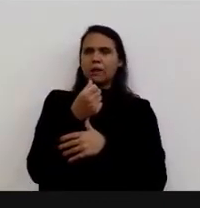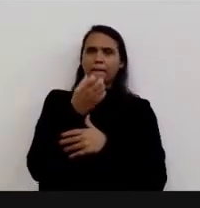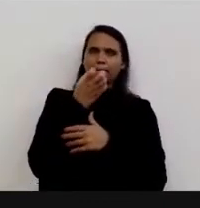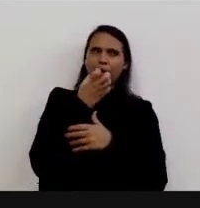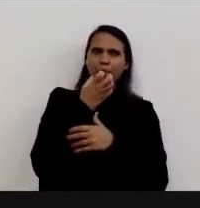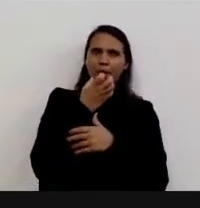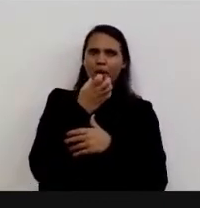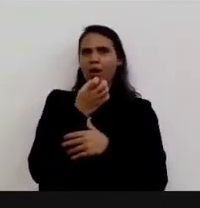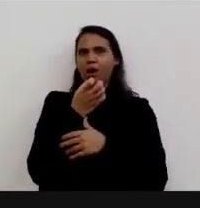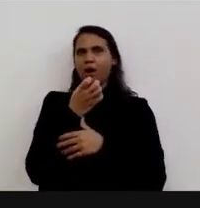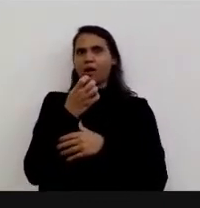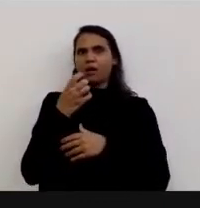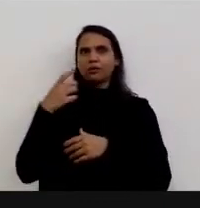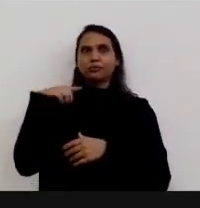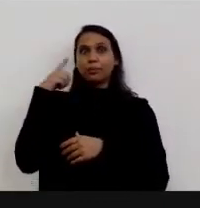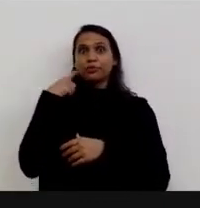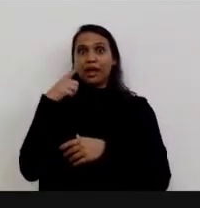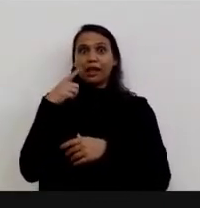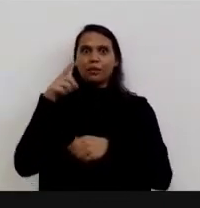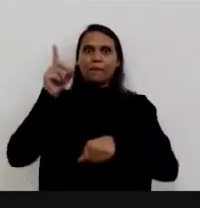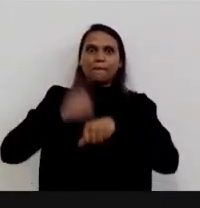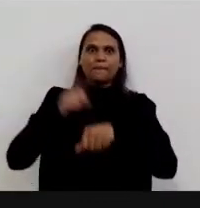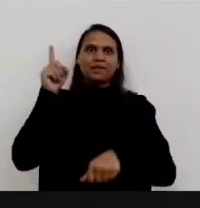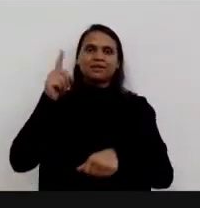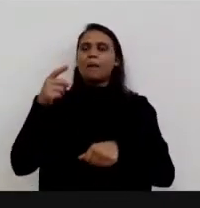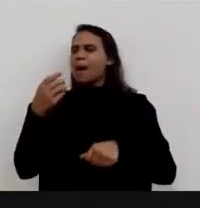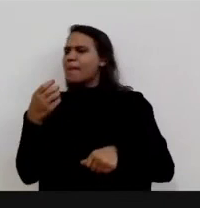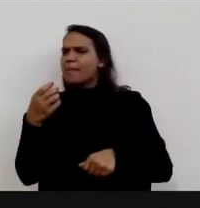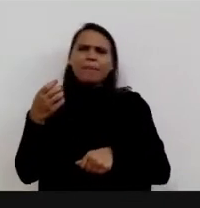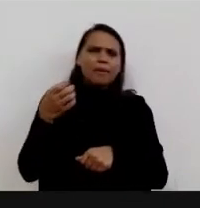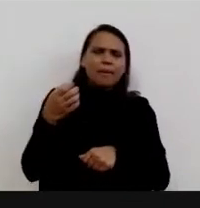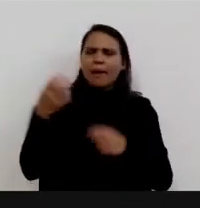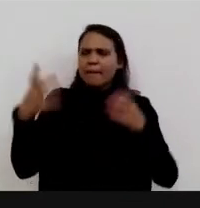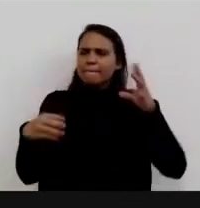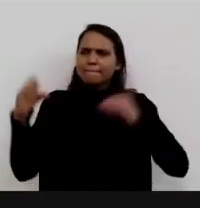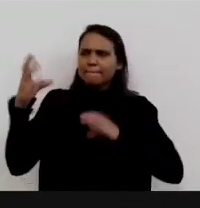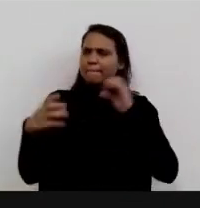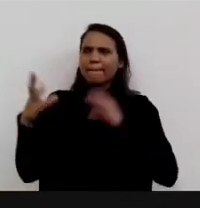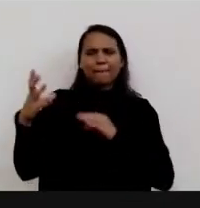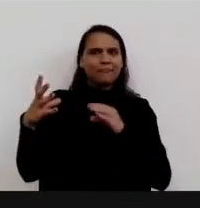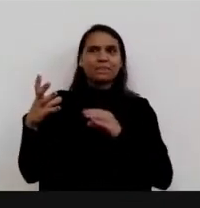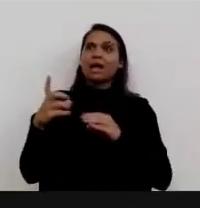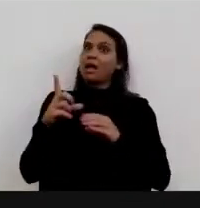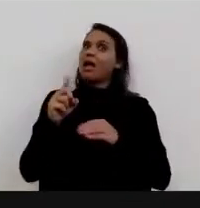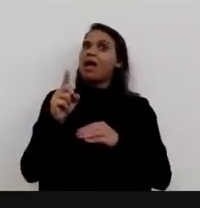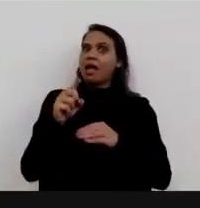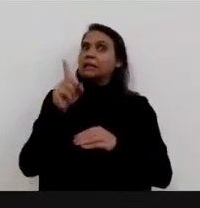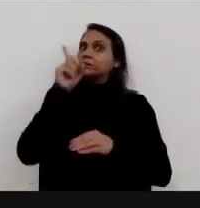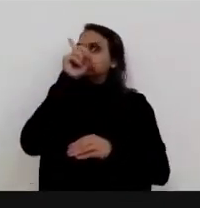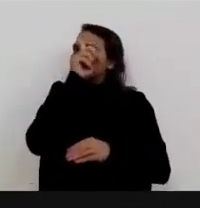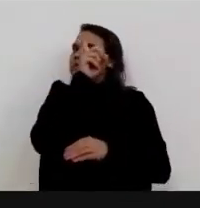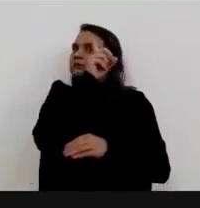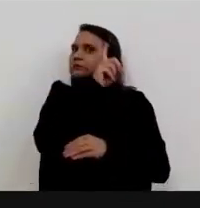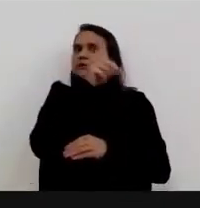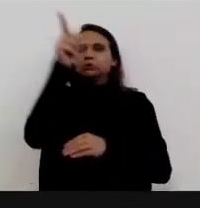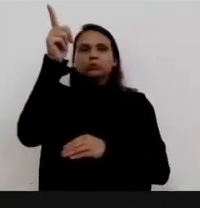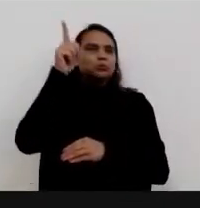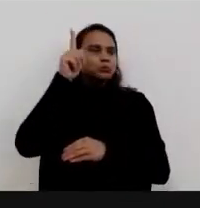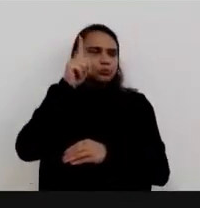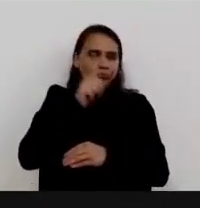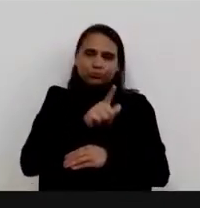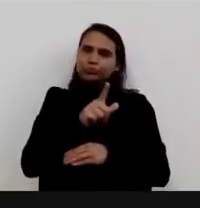plenário, os deputados falam ao mesmo tempo. A ordem do dia é caótica, né? Assim, é dificílimo a gente